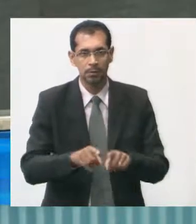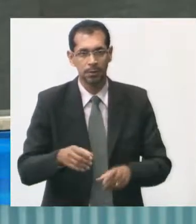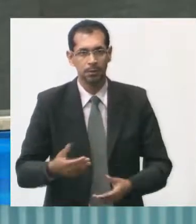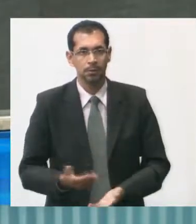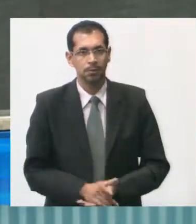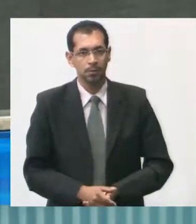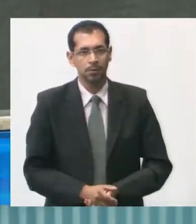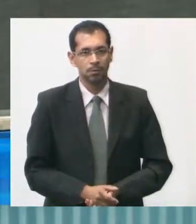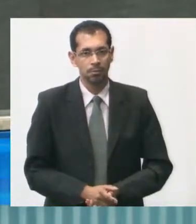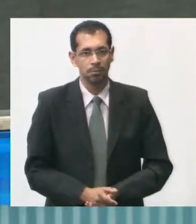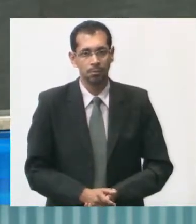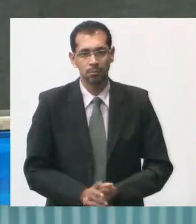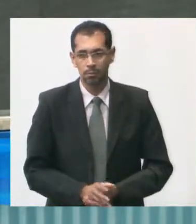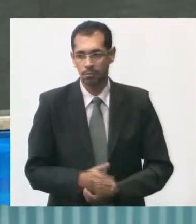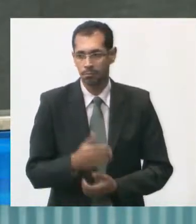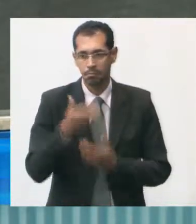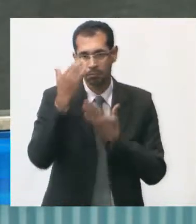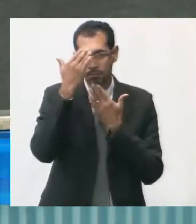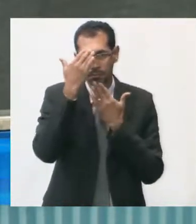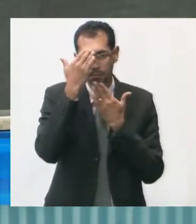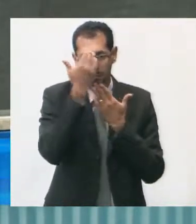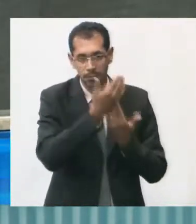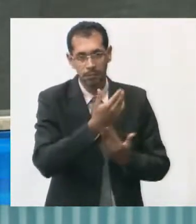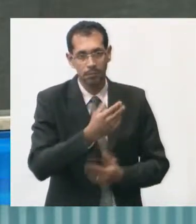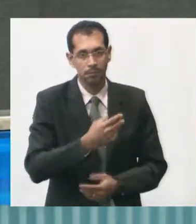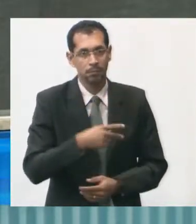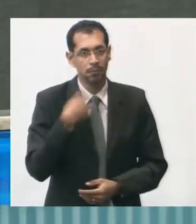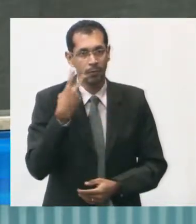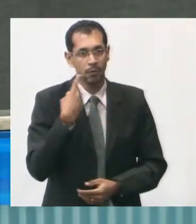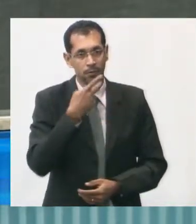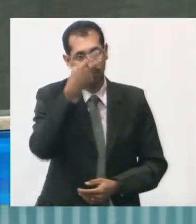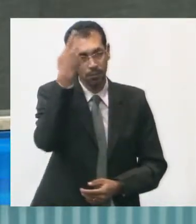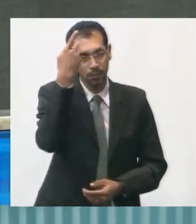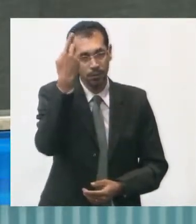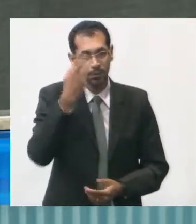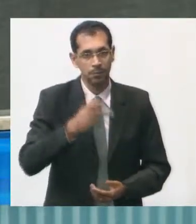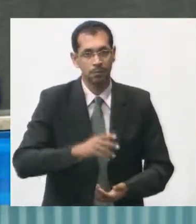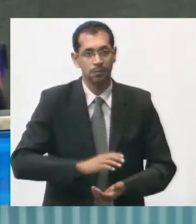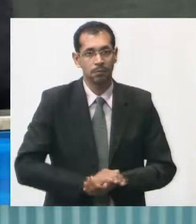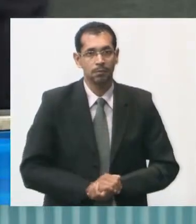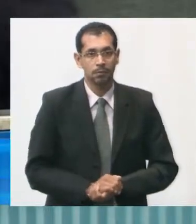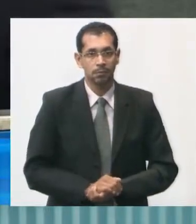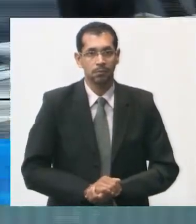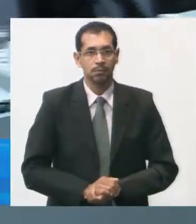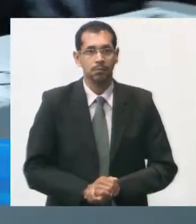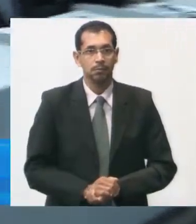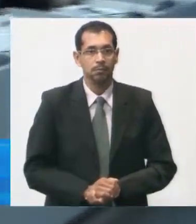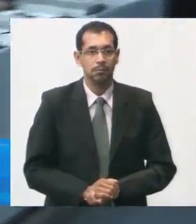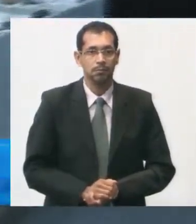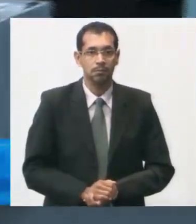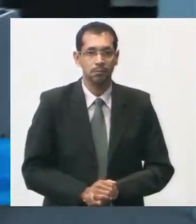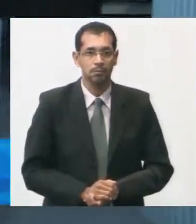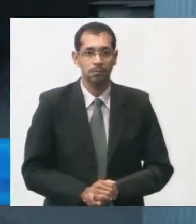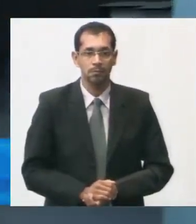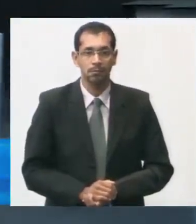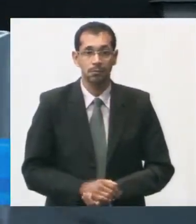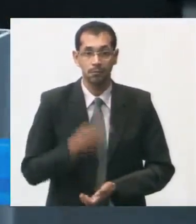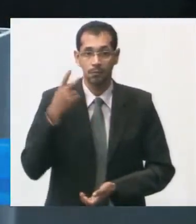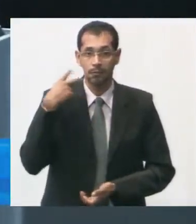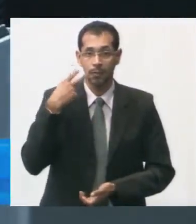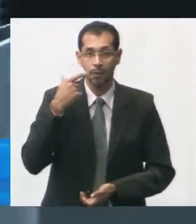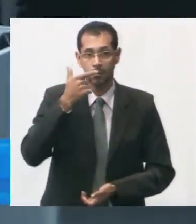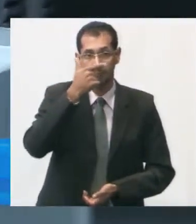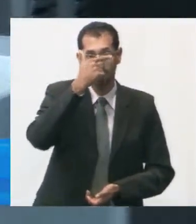Obrigado, vereador Sandro Parrini, nosso presidente. Senhor presidente, um minuto, por favor. Vereador Leonil. Obrigado, presidente.